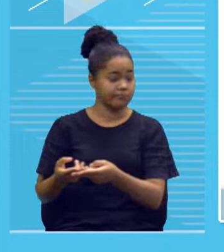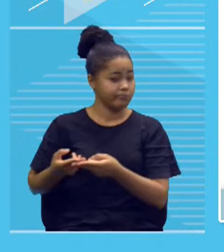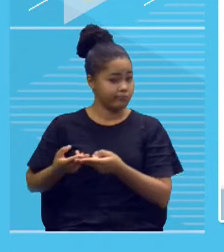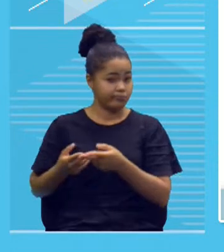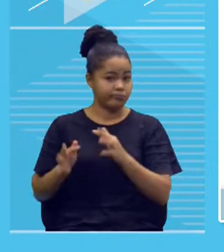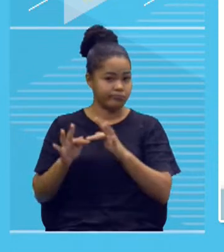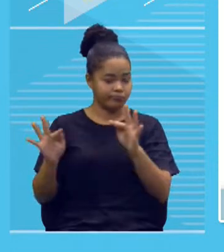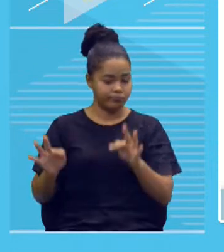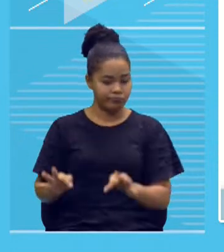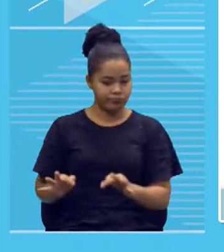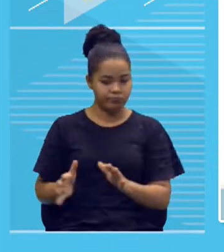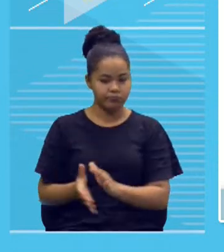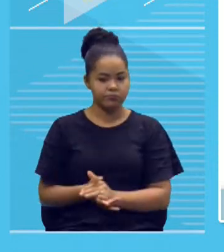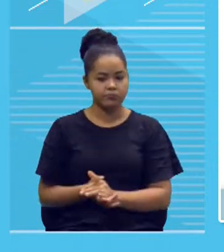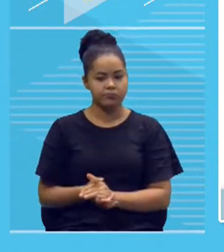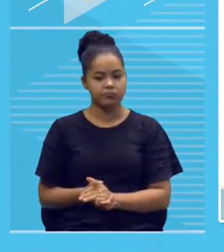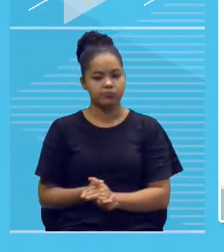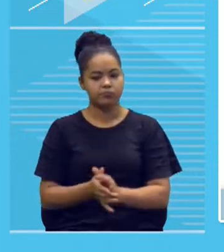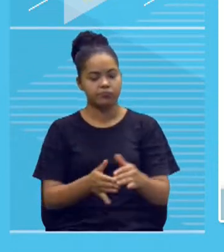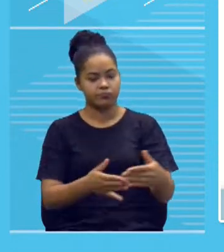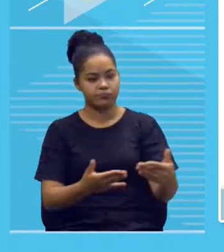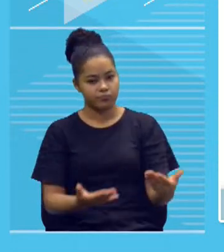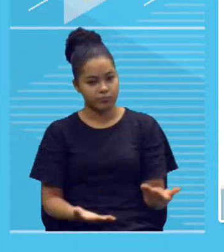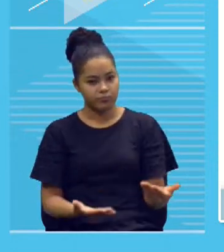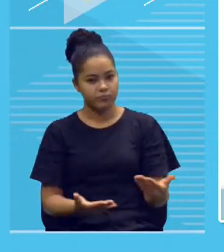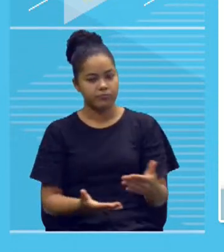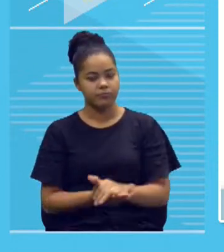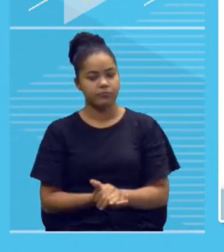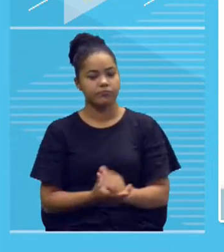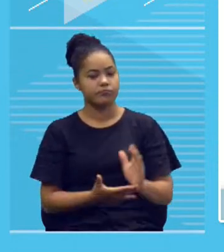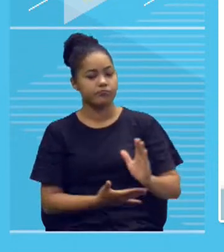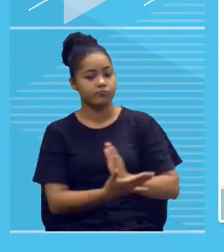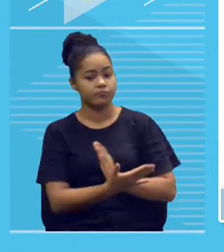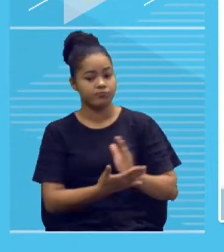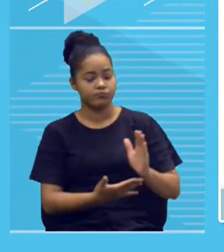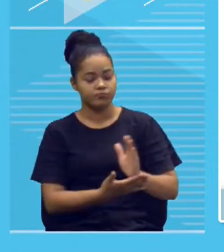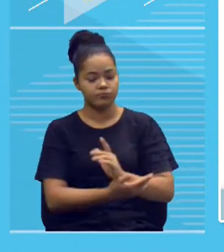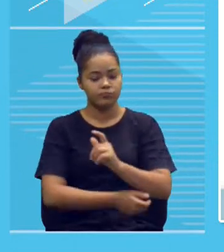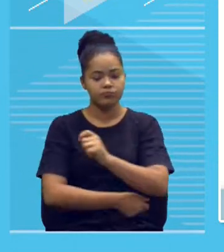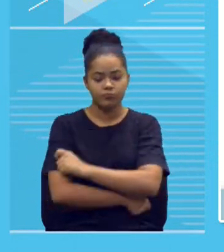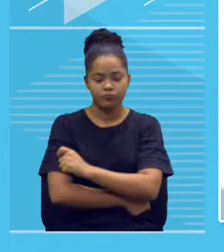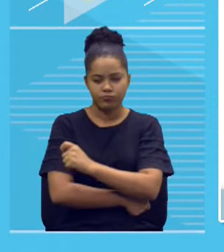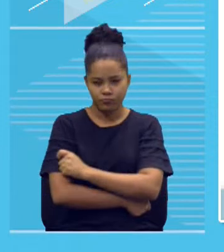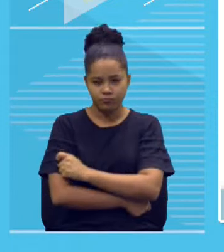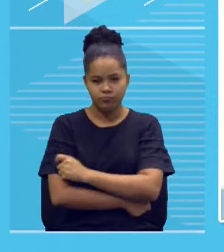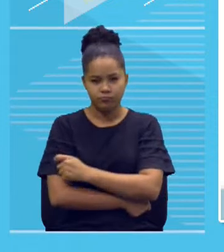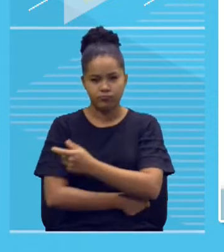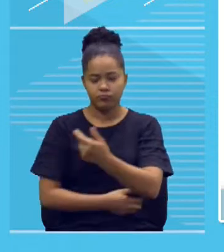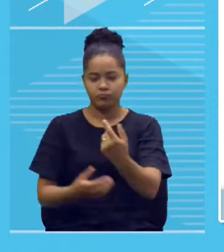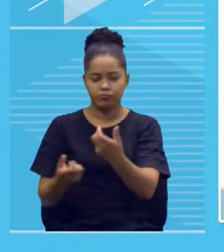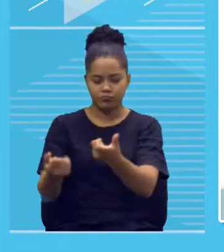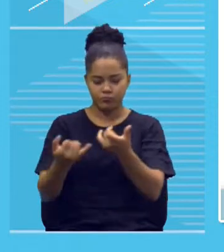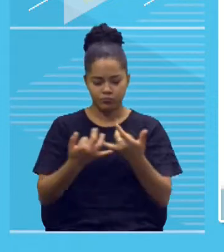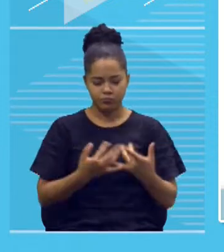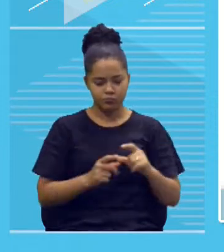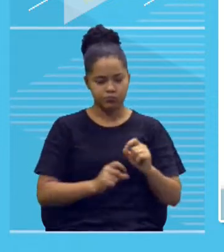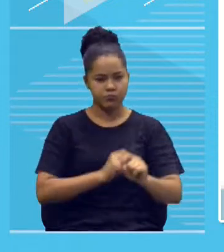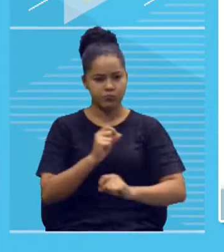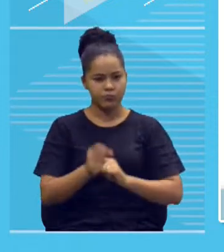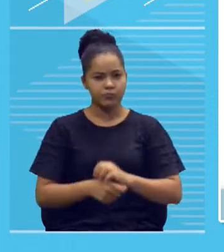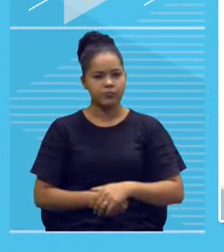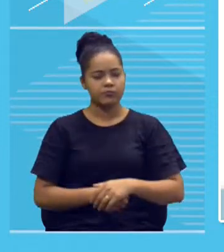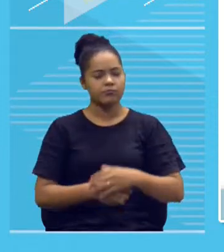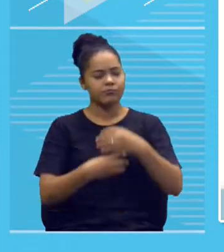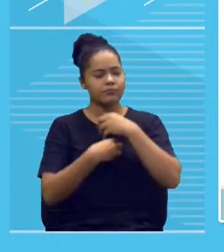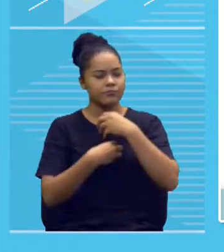conversando com os alunos e estes disseram sentir-se mais seguros com a utilização da Fórmula porque o meu trabalho